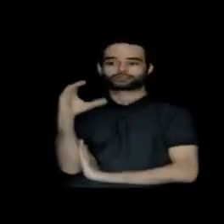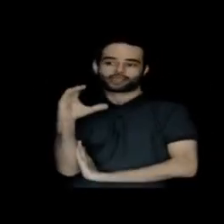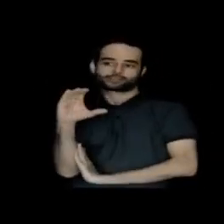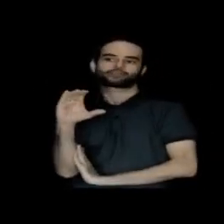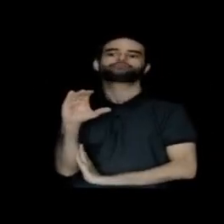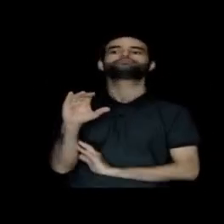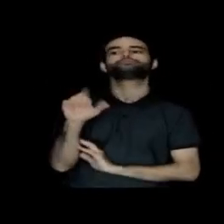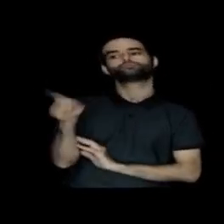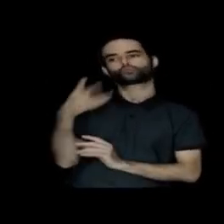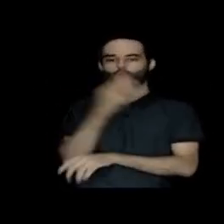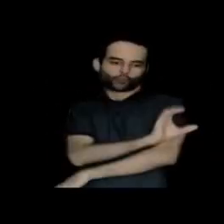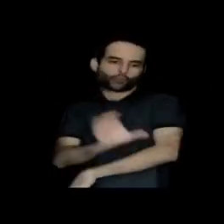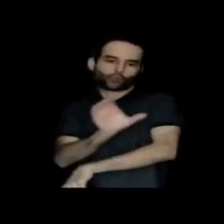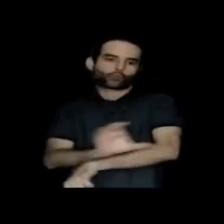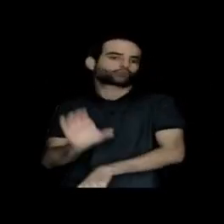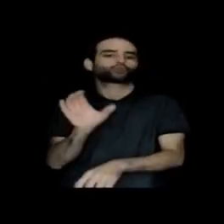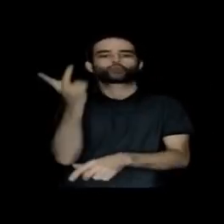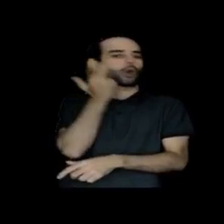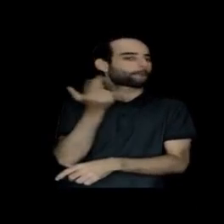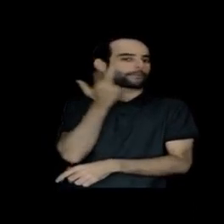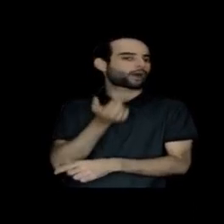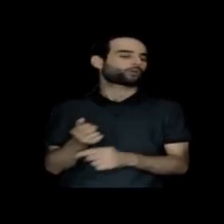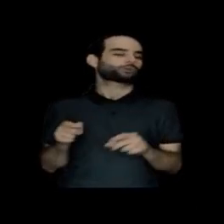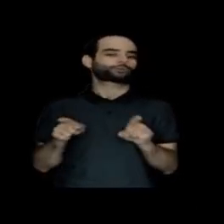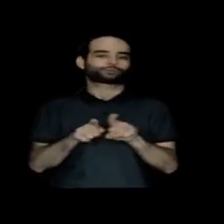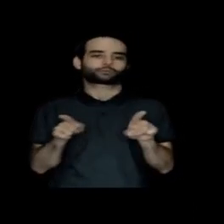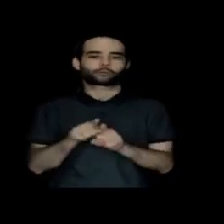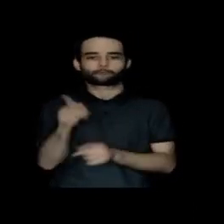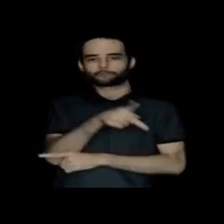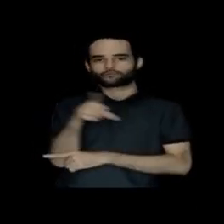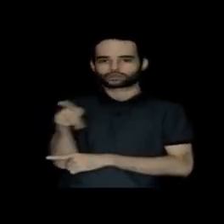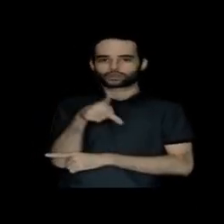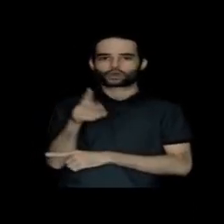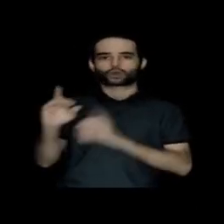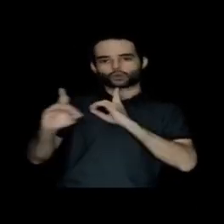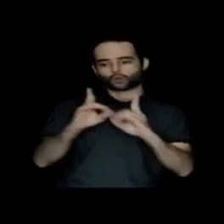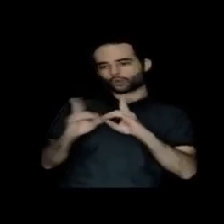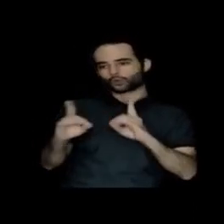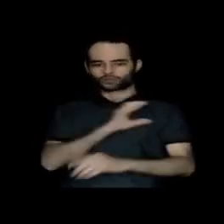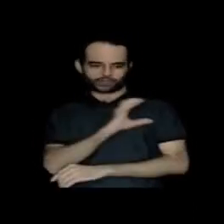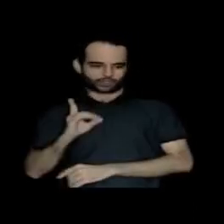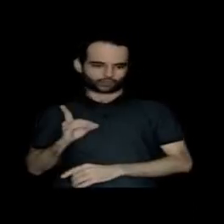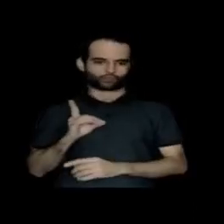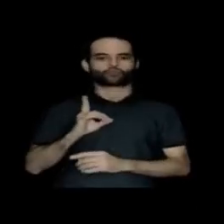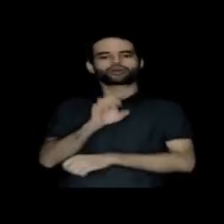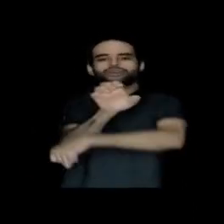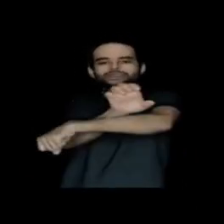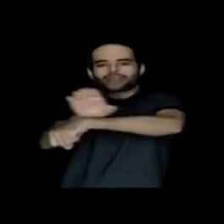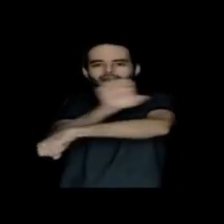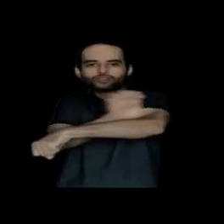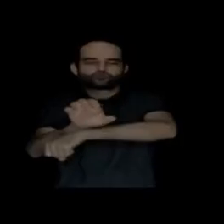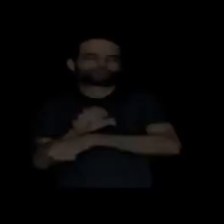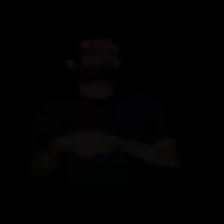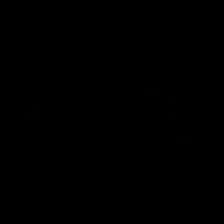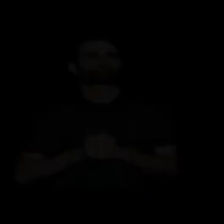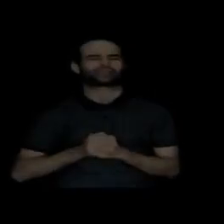das ciências, porque ela fazia o curso normal, o curso ensino médio, modalidade normal, e também fui professora,